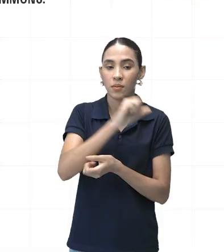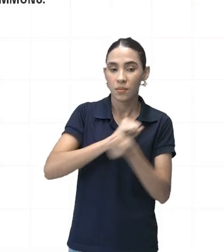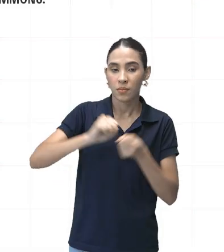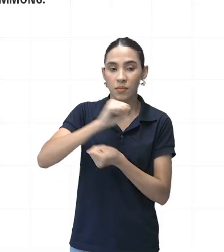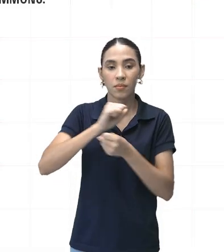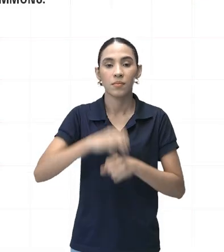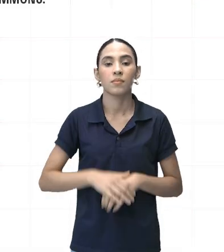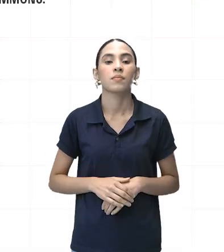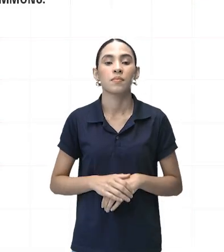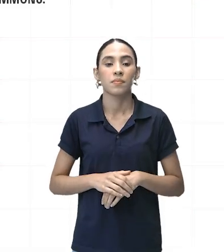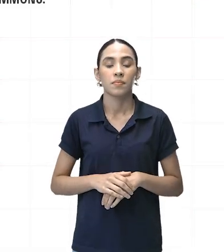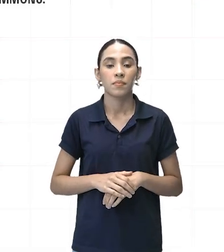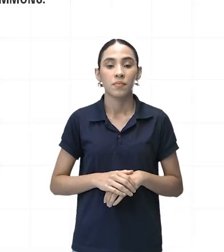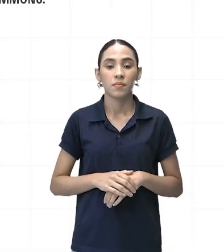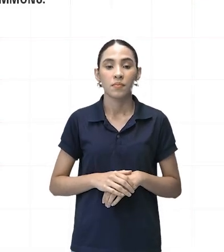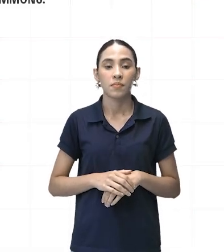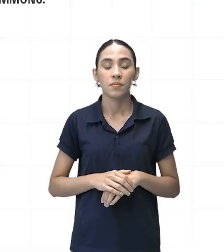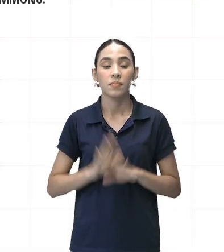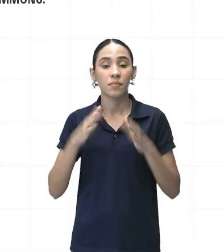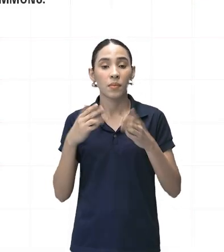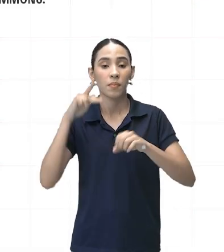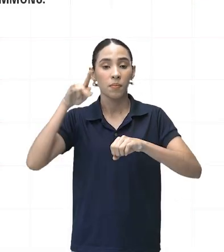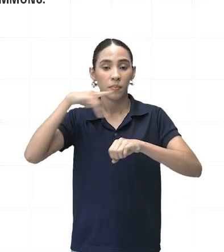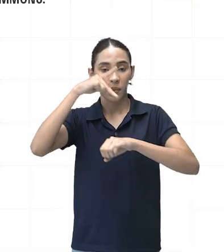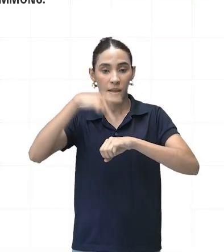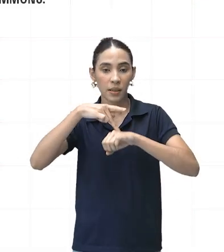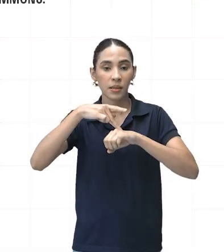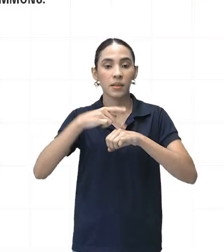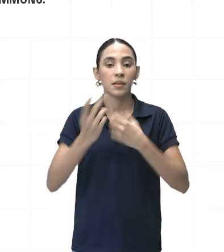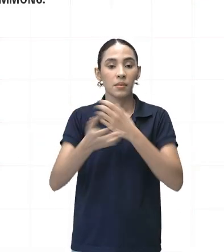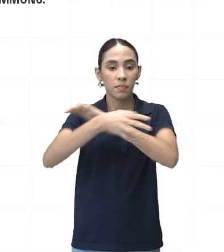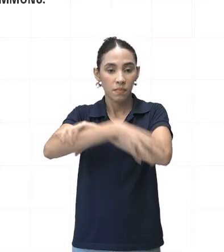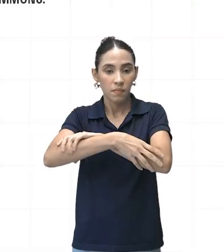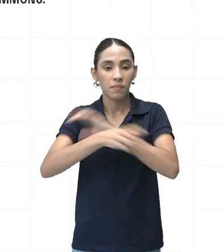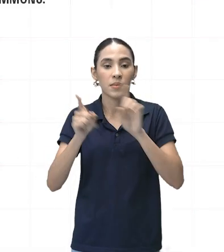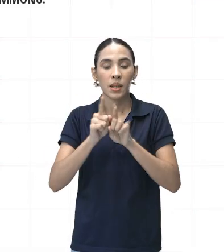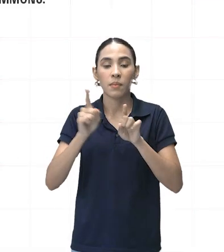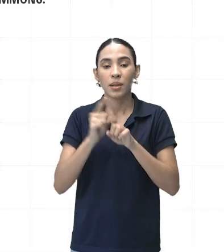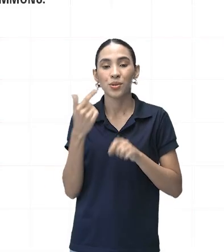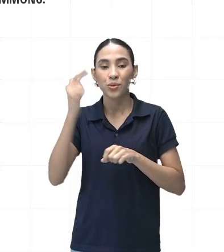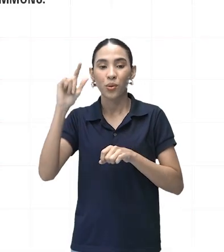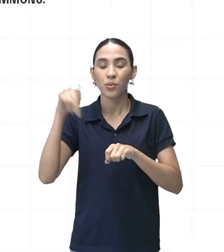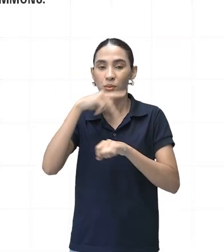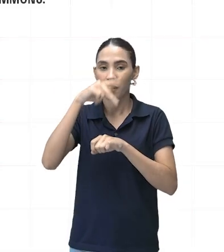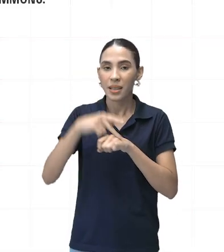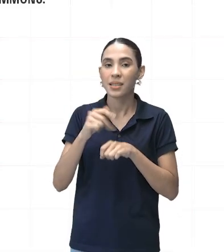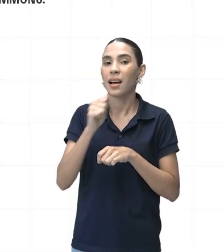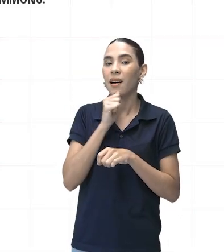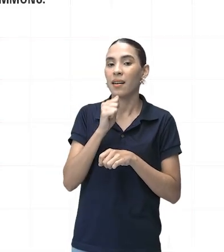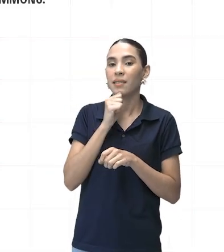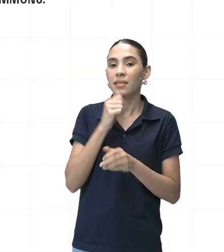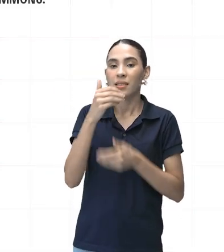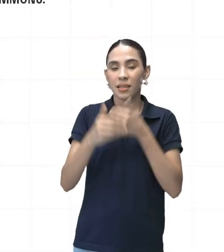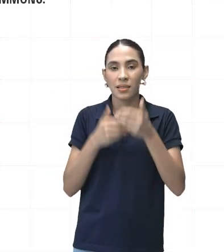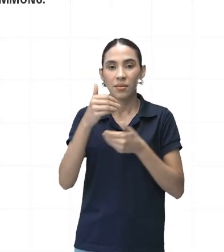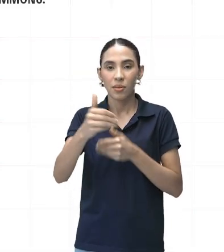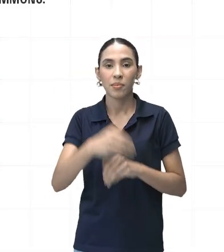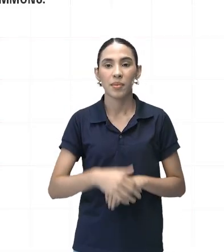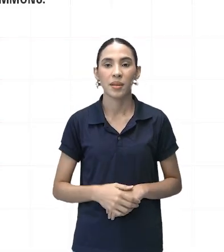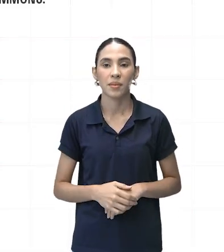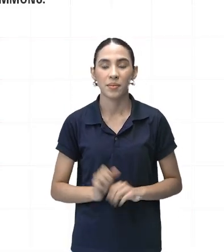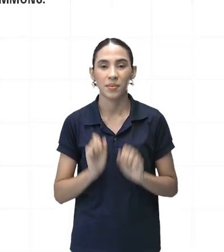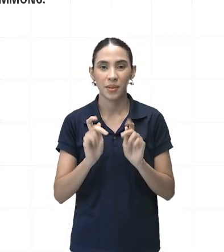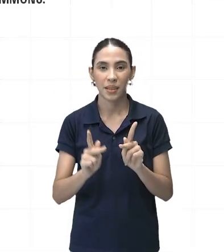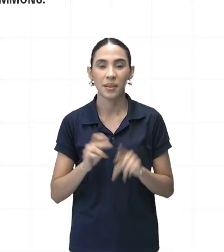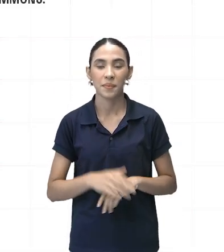desenvolvimento sustentável, tanto aí dos países membros, quanto de outros países